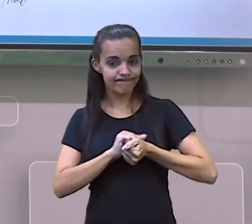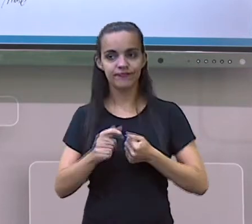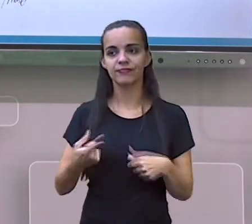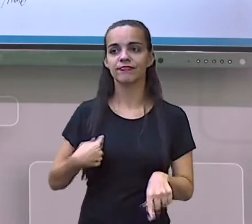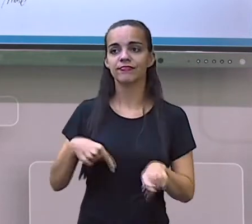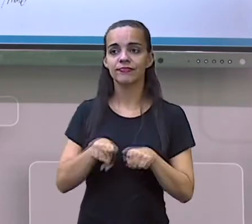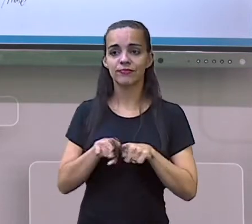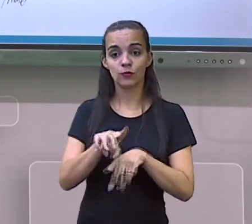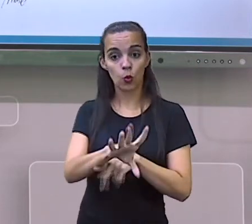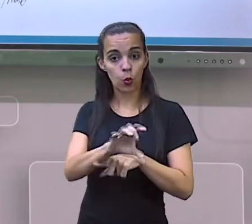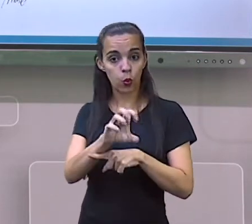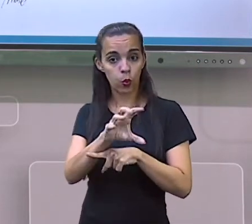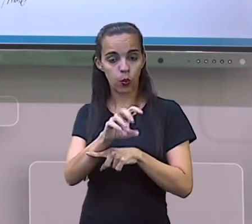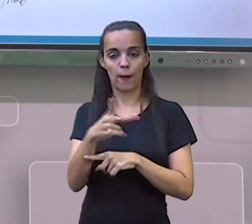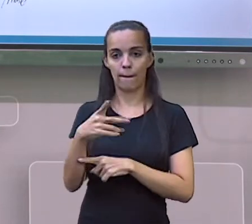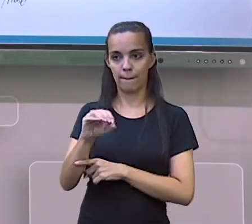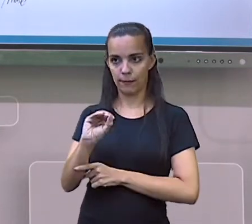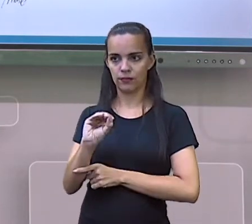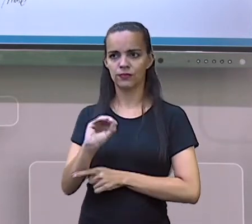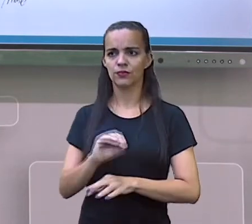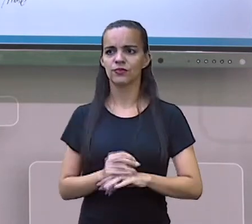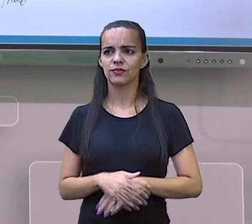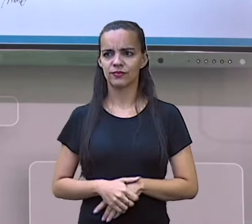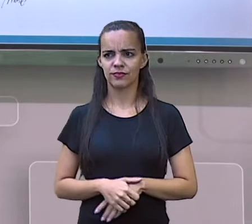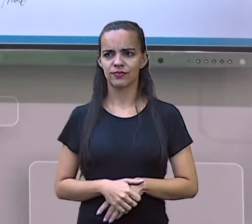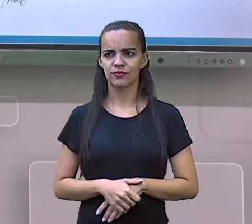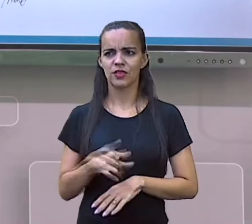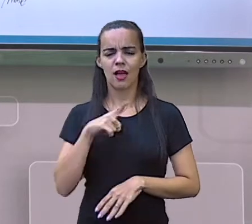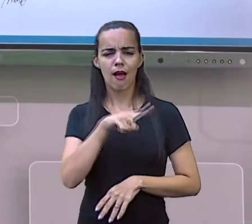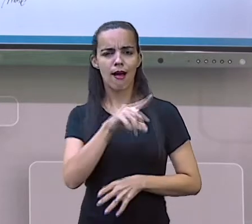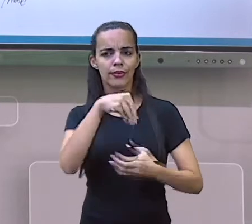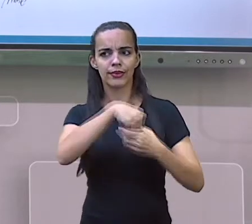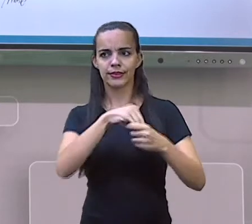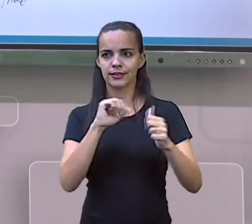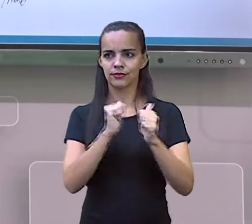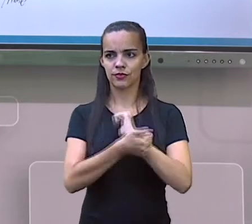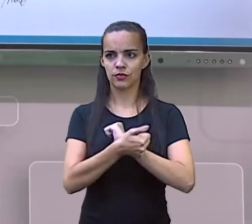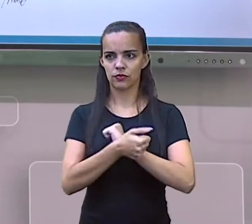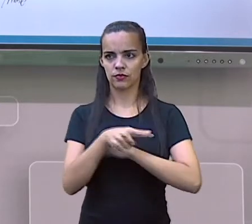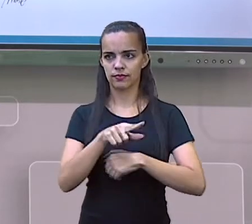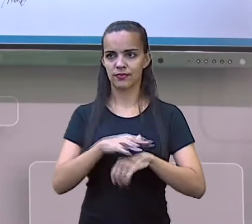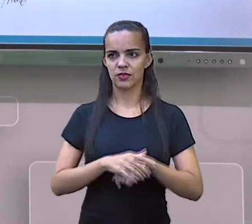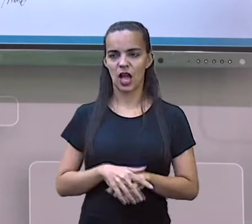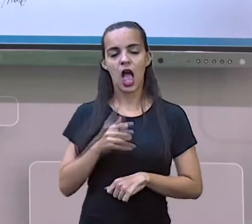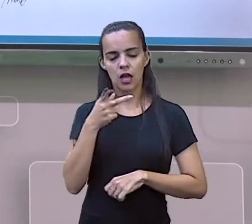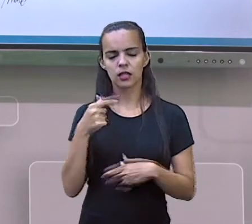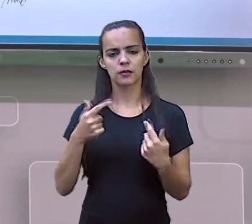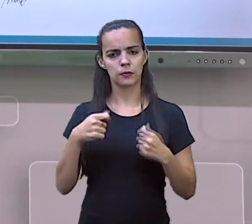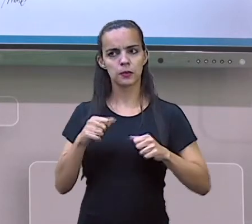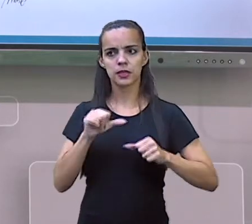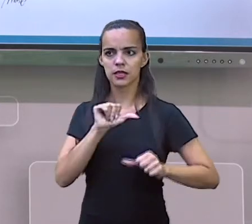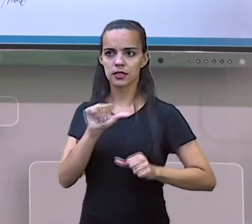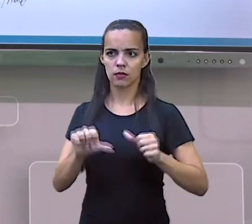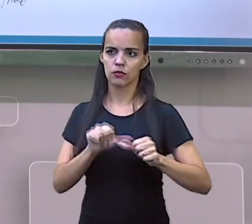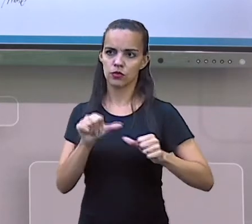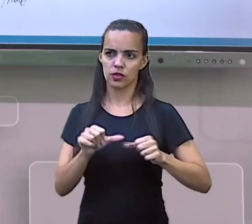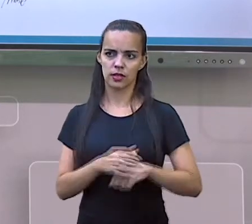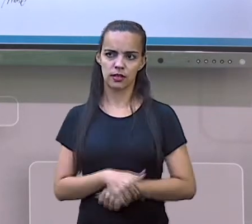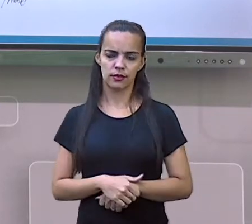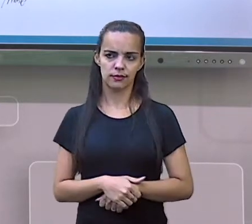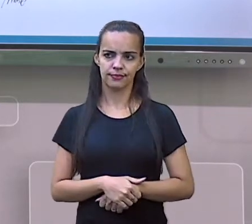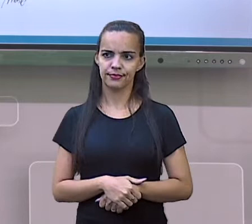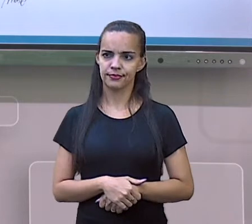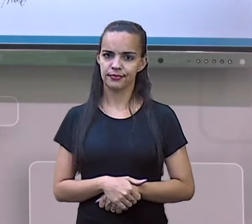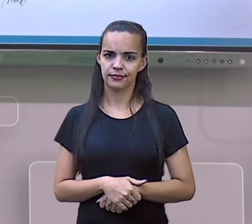roupas e o aspirador de pó. No esporte, aqui eu vou ter que mudar a entonação de